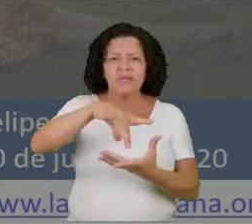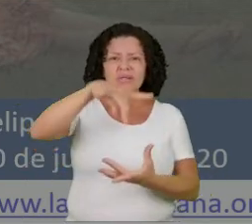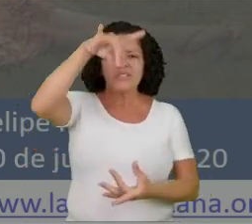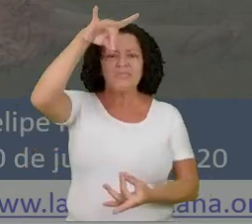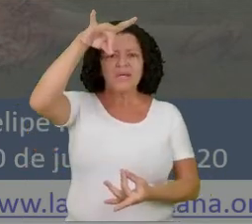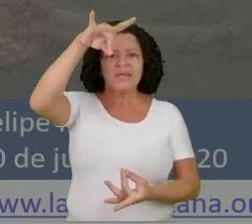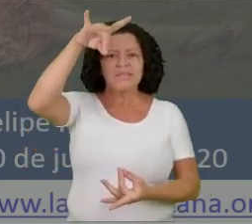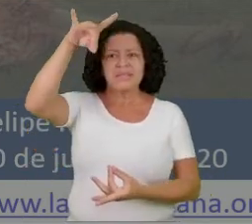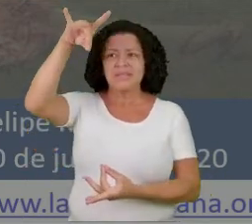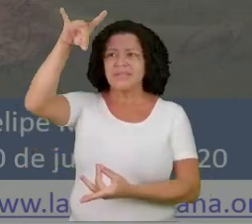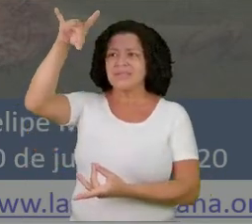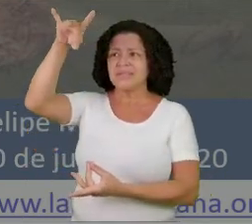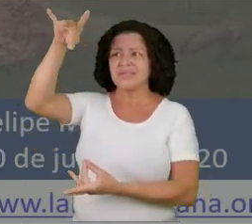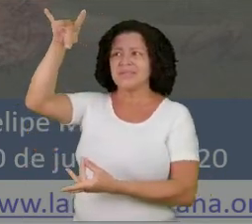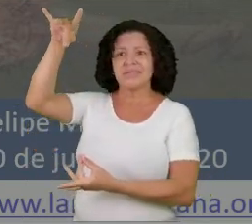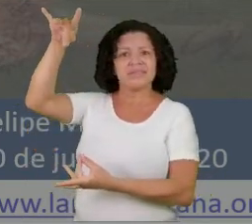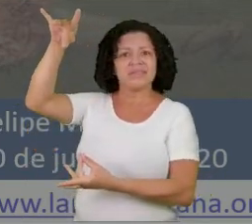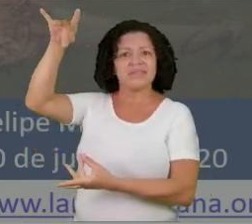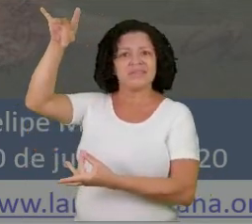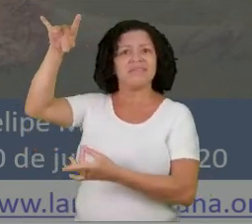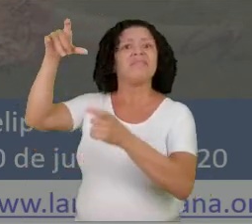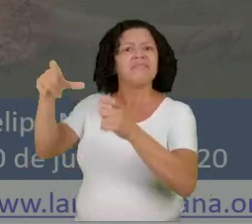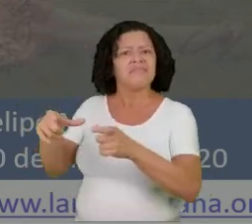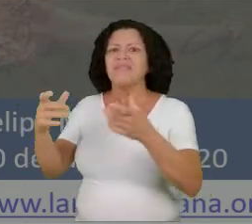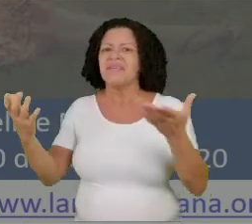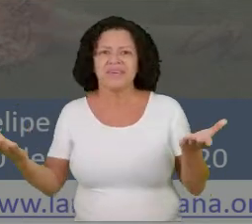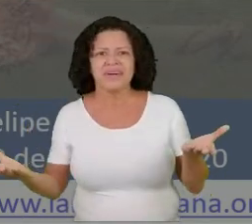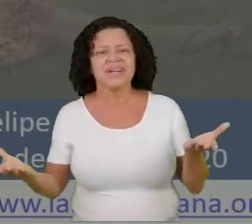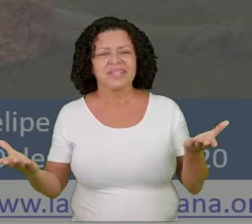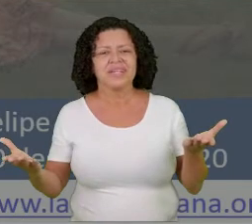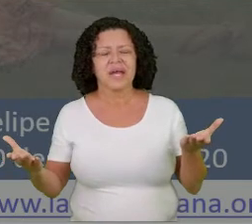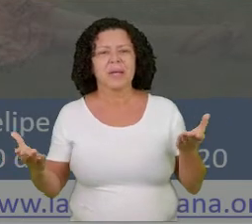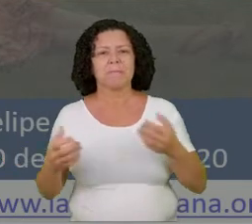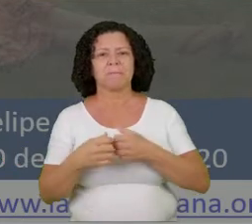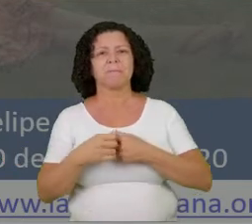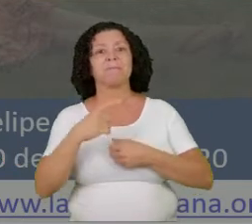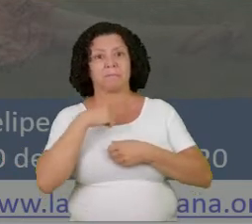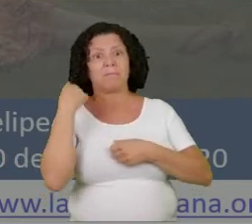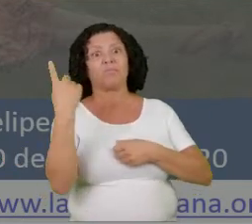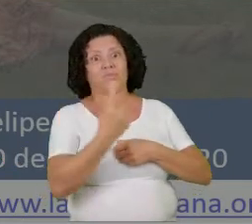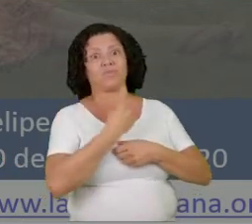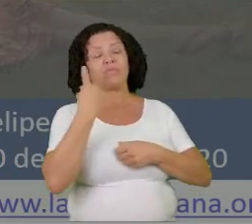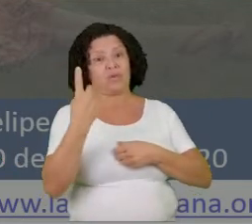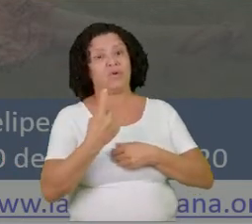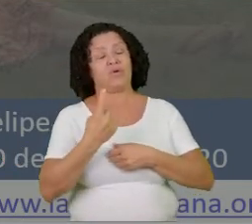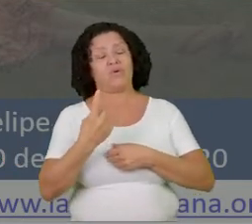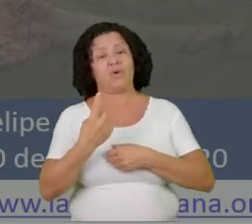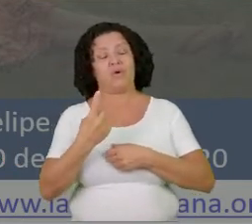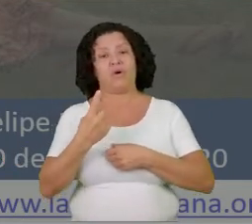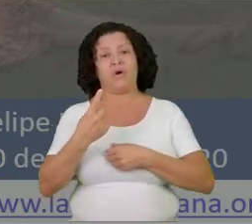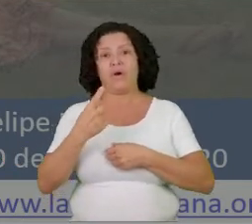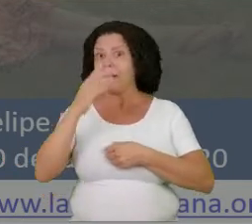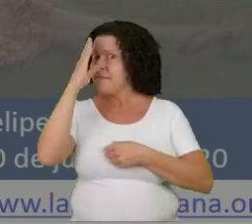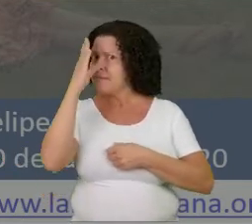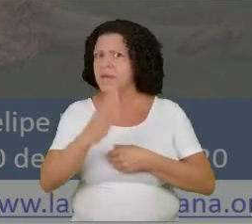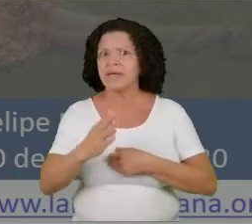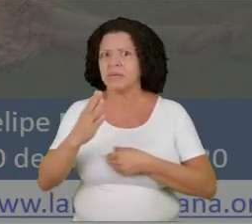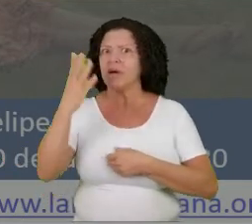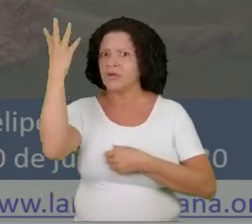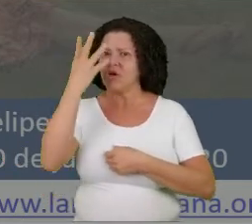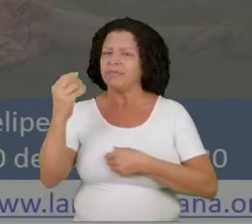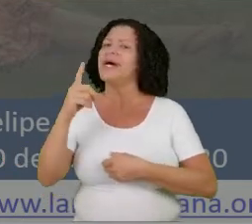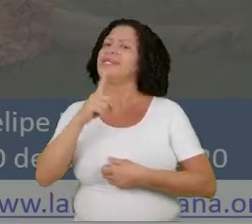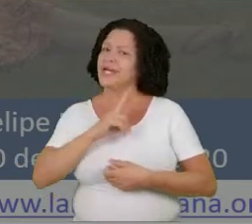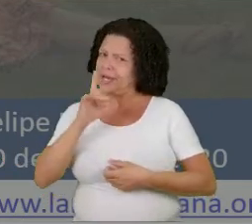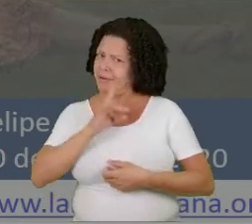espírito seguirá após o desencarne? E muitos de nós, né, inclusive os espíritas, têm medo de